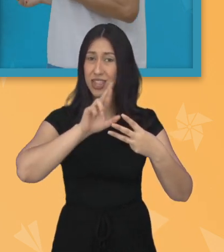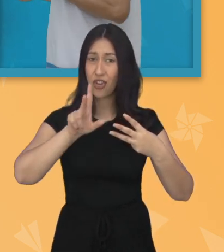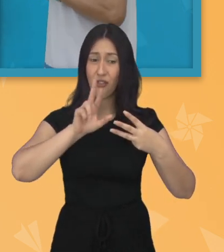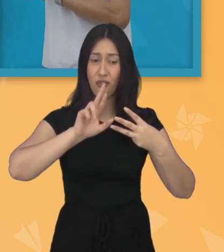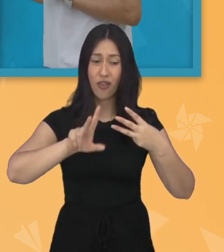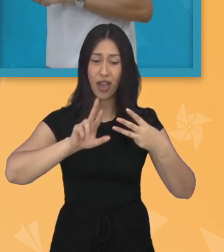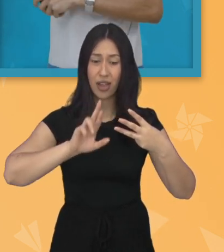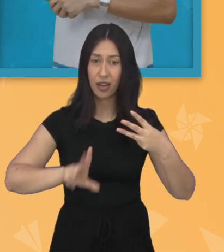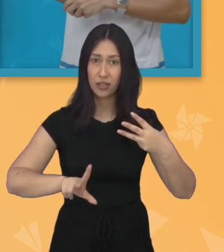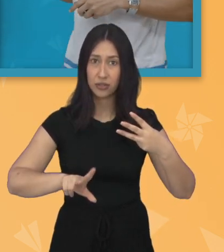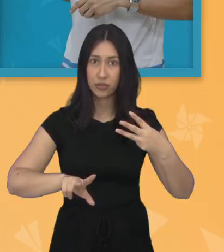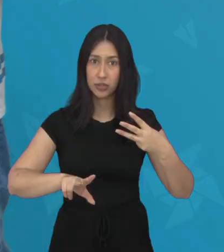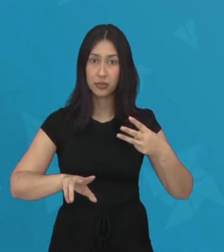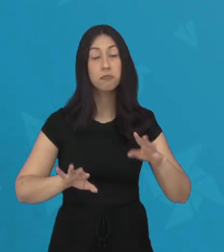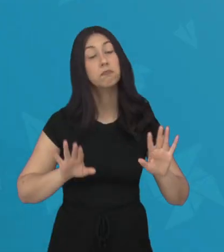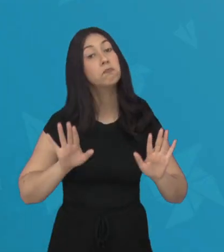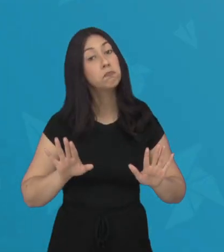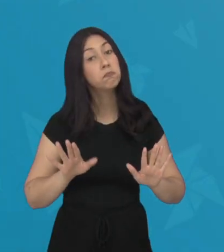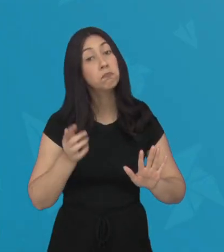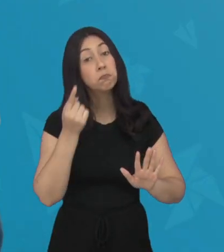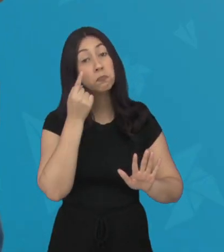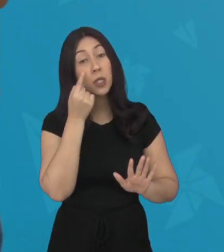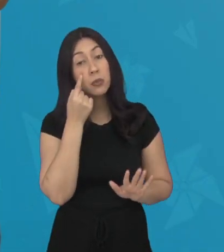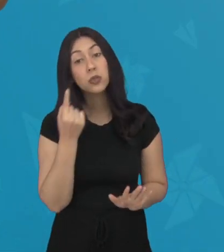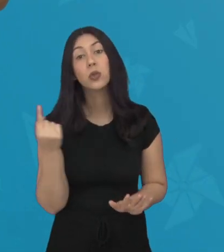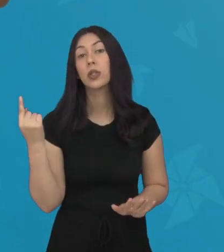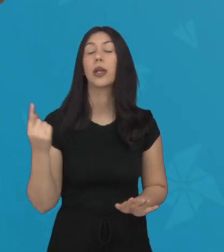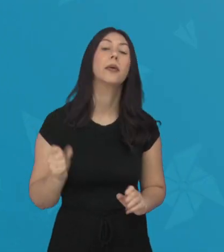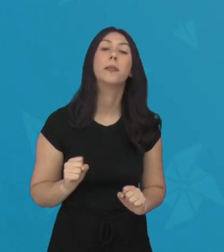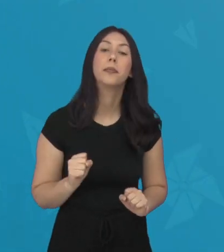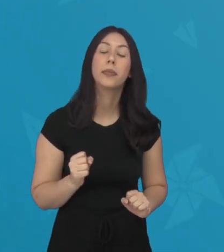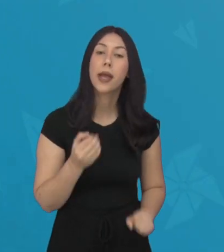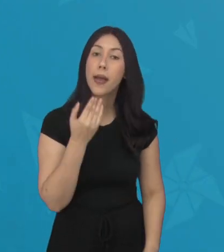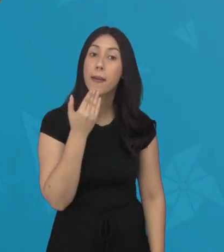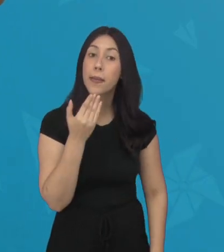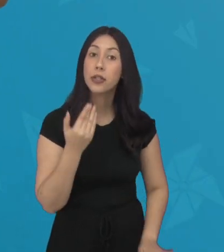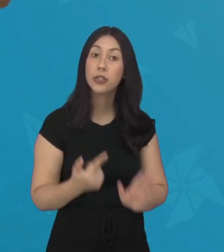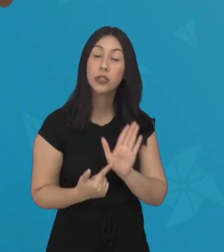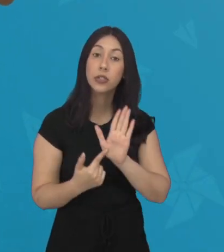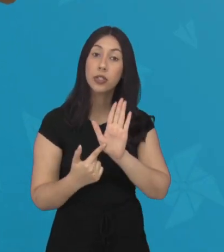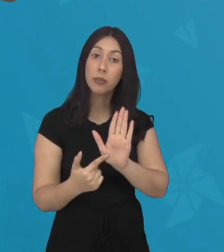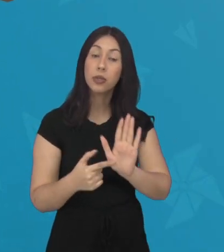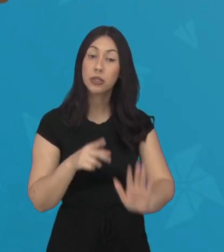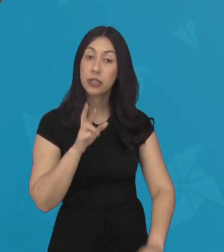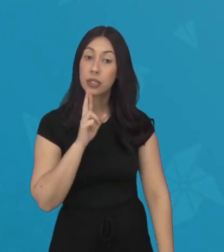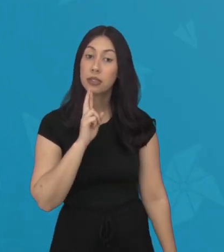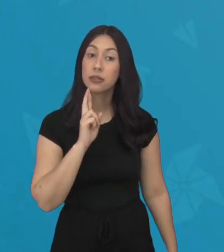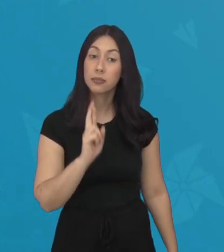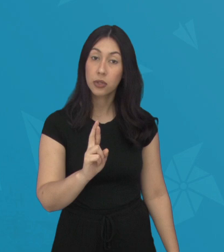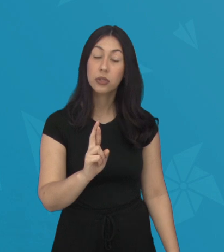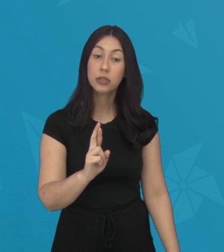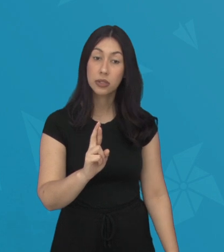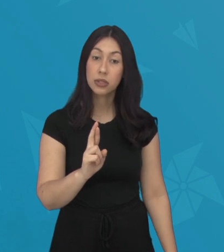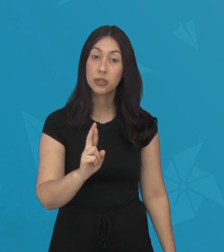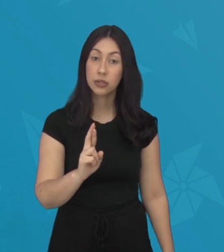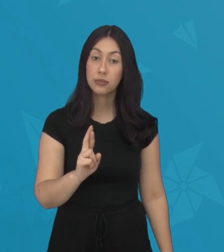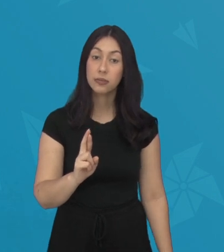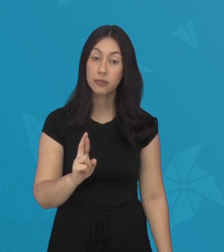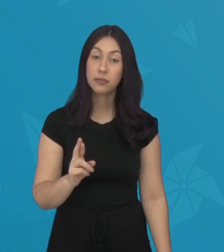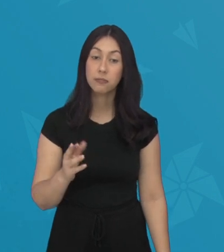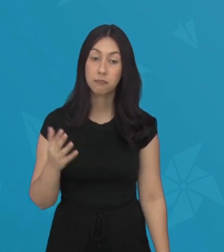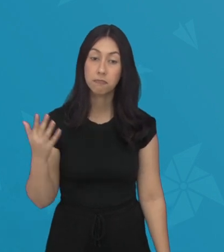de óxidos diferentes. Então vamos dar uma olhadinha aqui, né? Ele pede que mostre os resultados, obtendo-se os seguintes